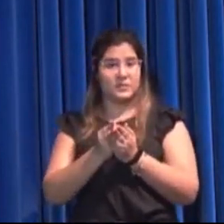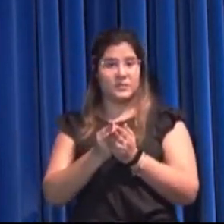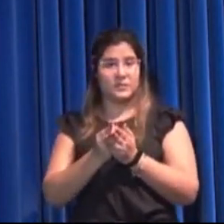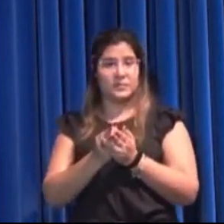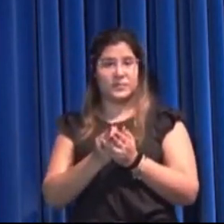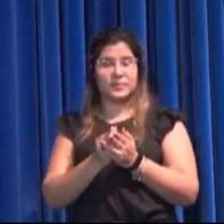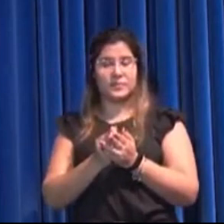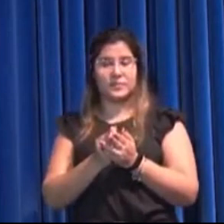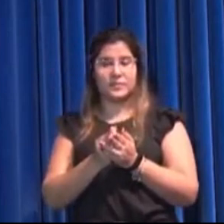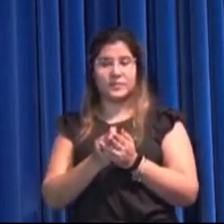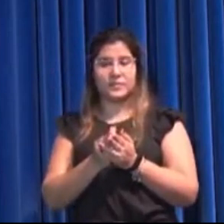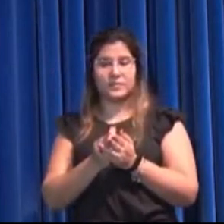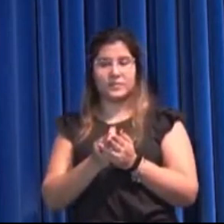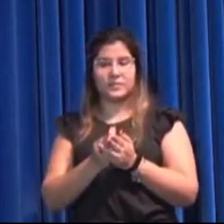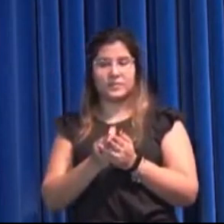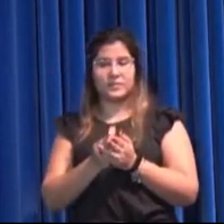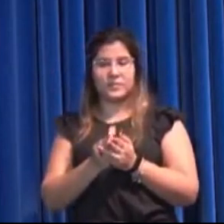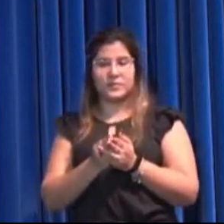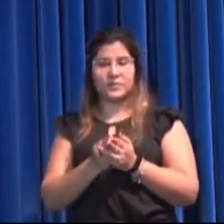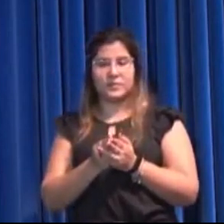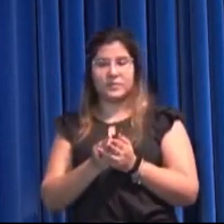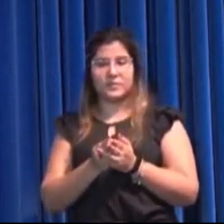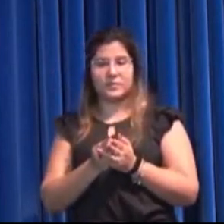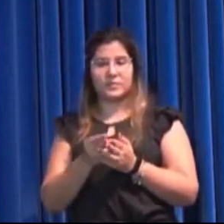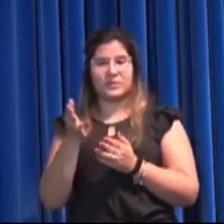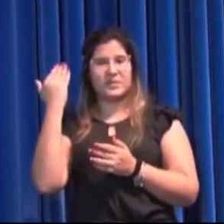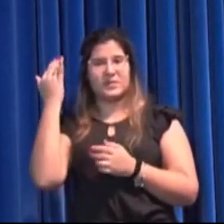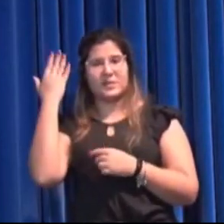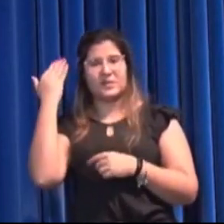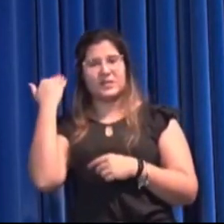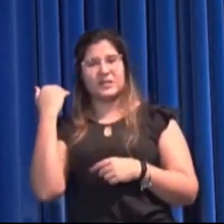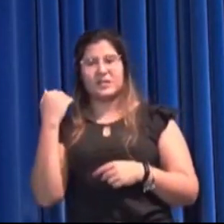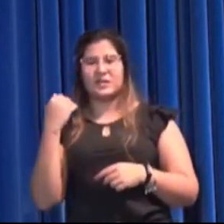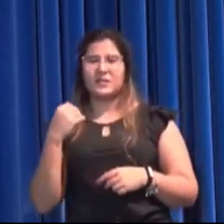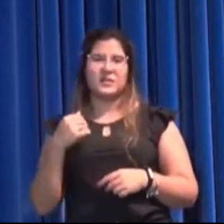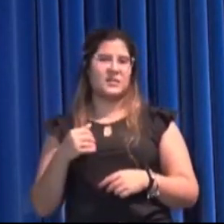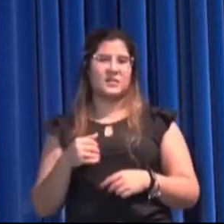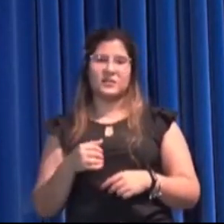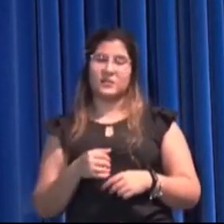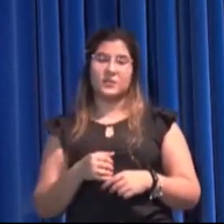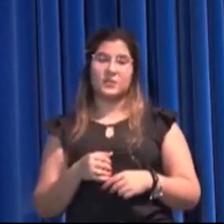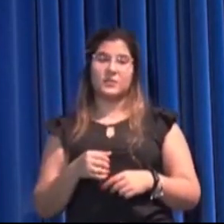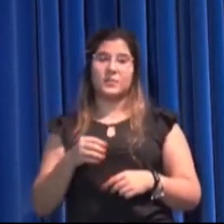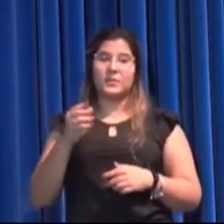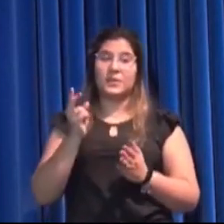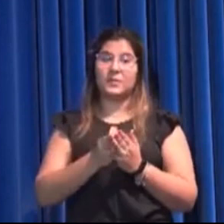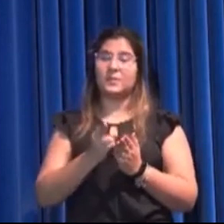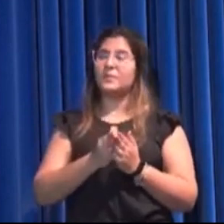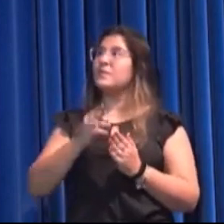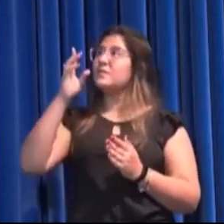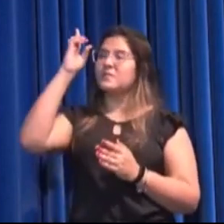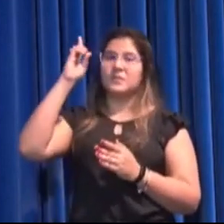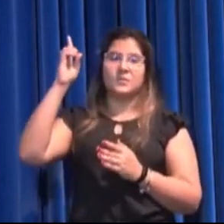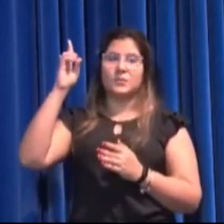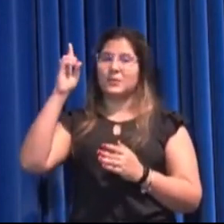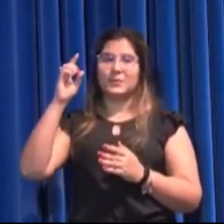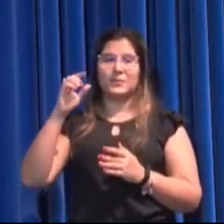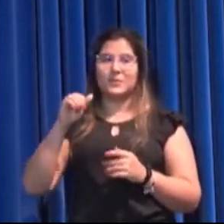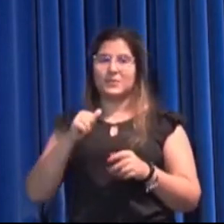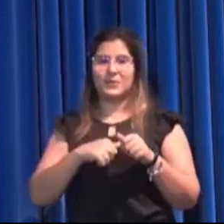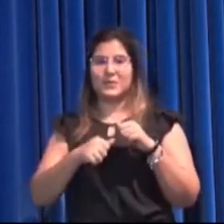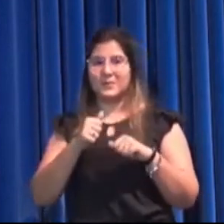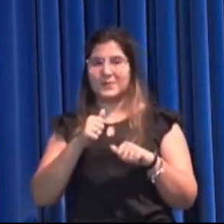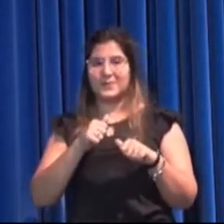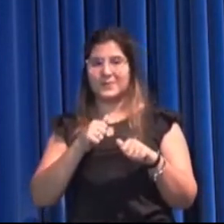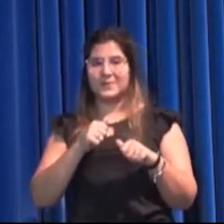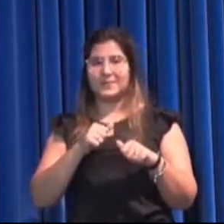isso foi lá na época de Salomão. Não, gente, não. O nosso Deus é o mesmo. Ele não mudou.